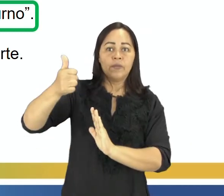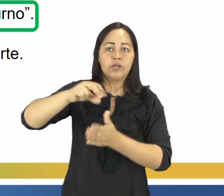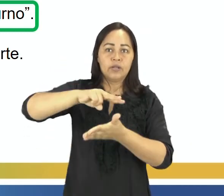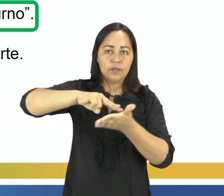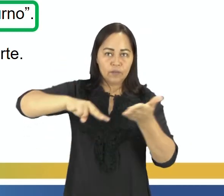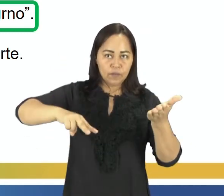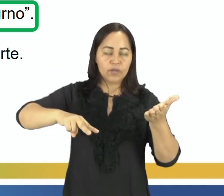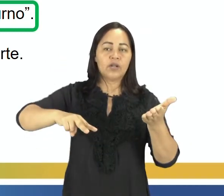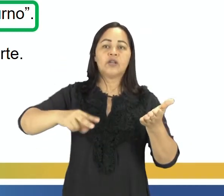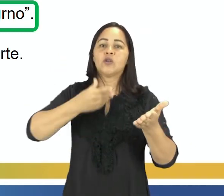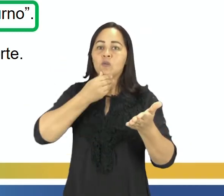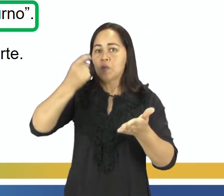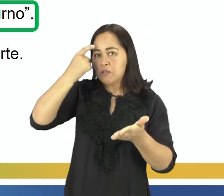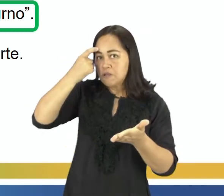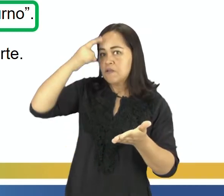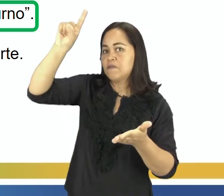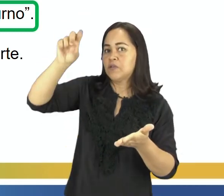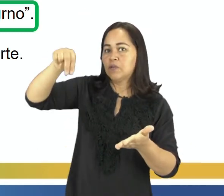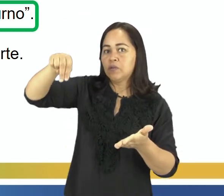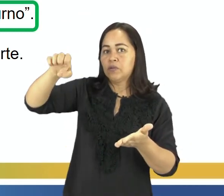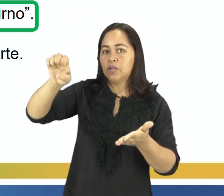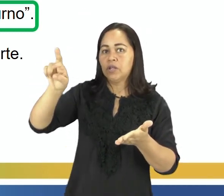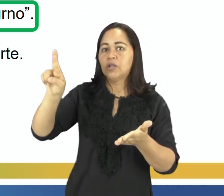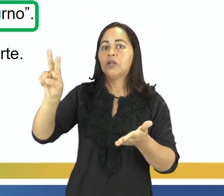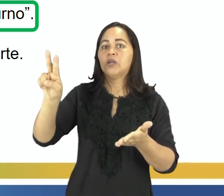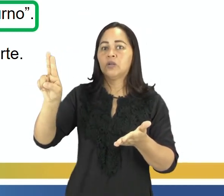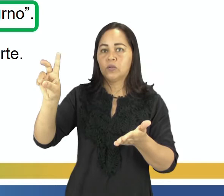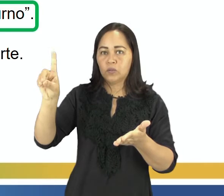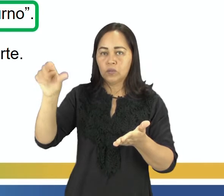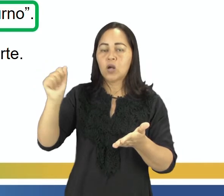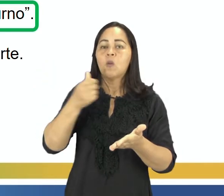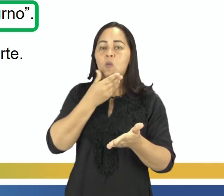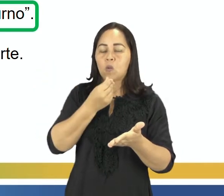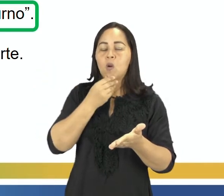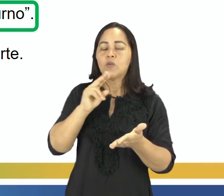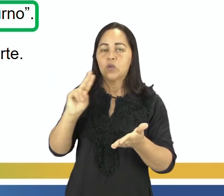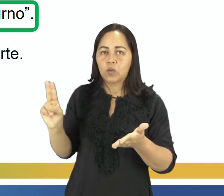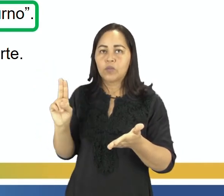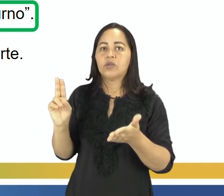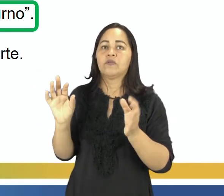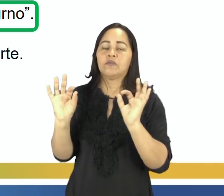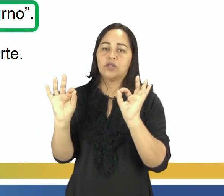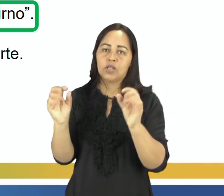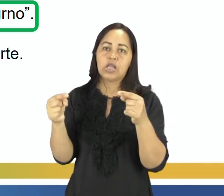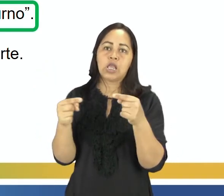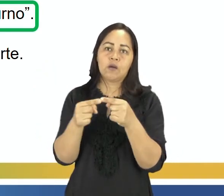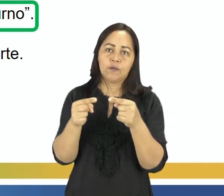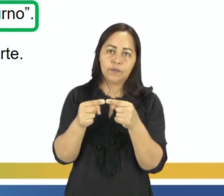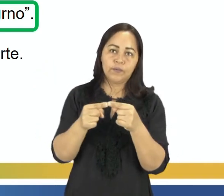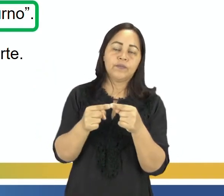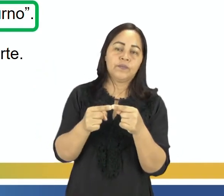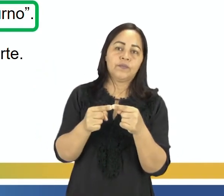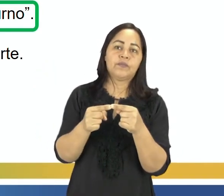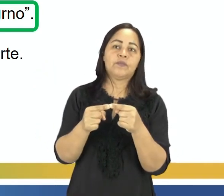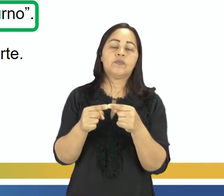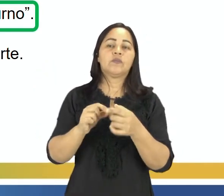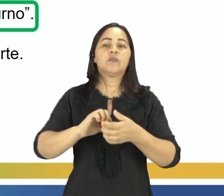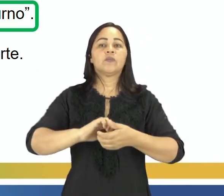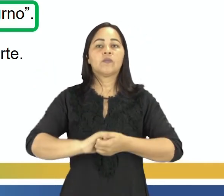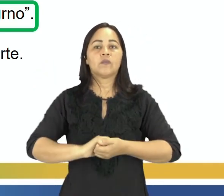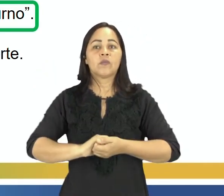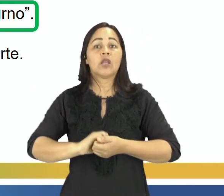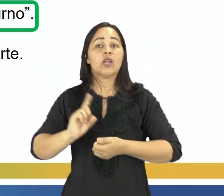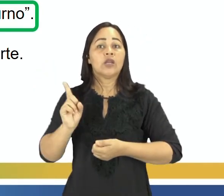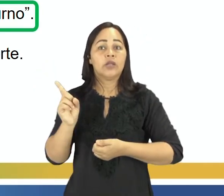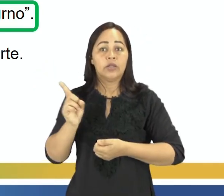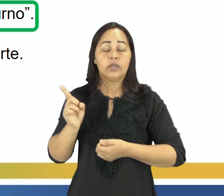aqui. Foi a sua primeira obra, foi a obra que ele teve um destaque, ganhou seu primeiro prêmio, ainda lá no ensino médio. E essa